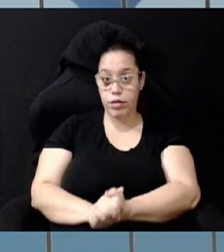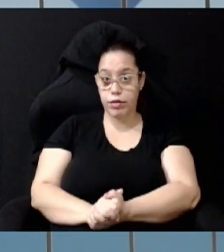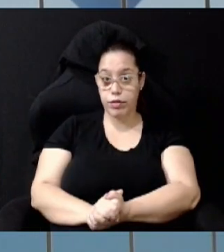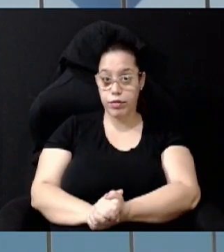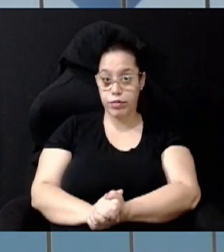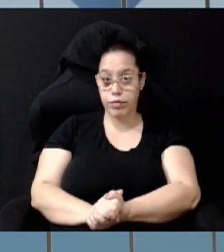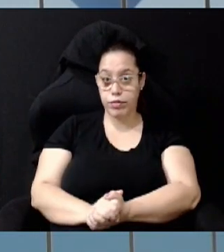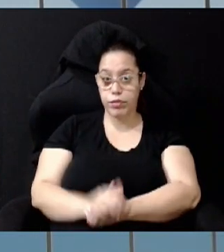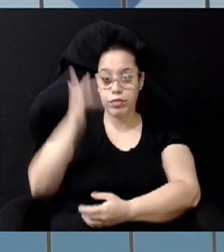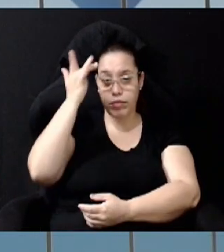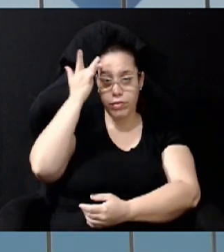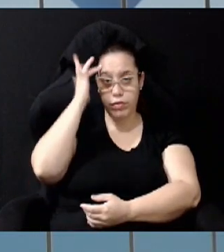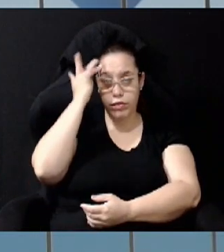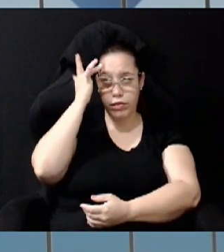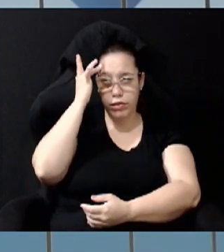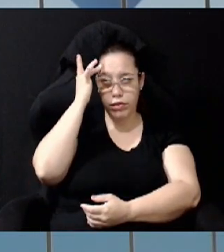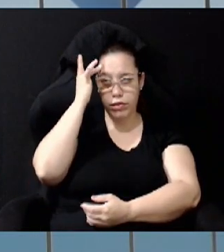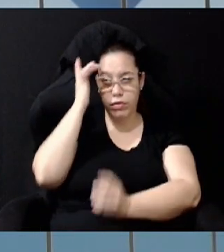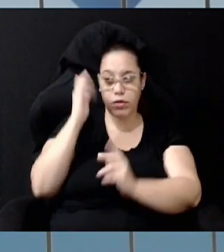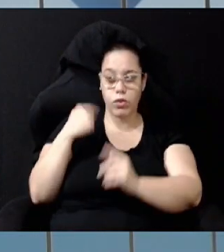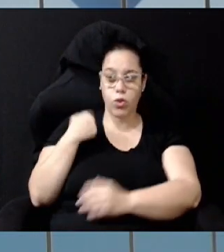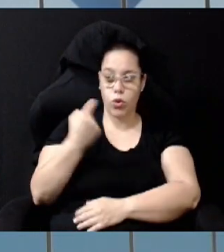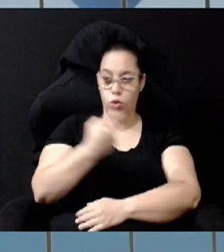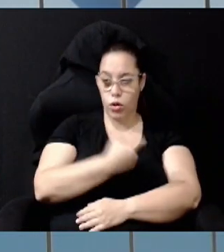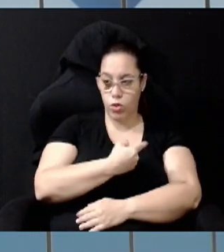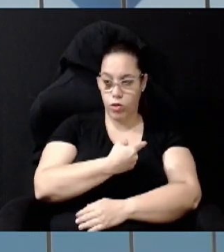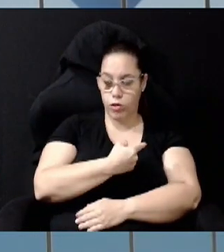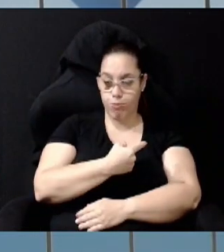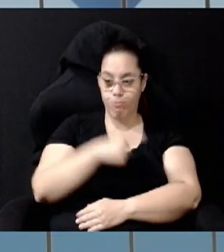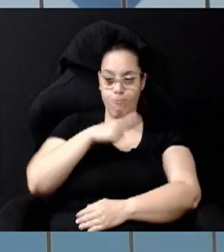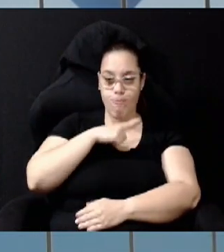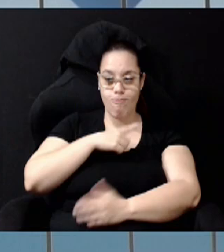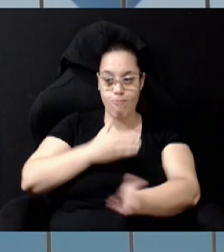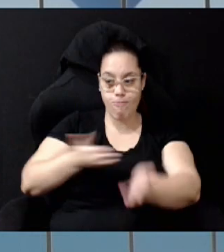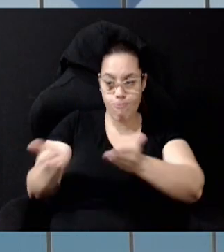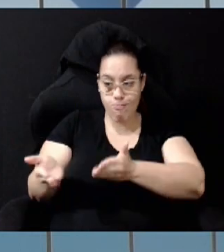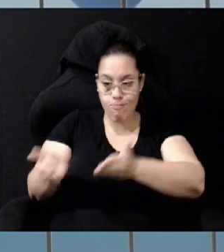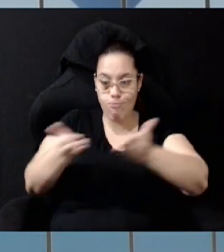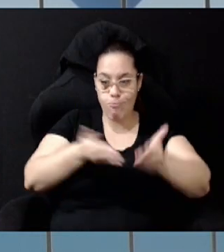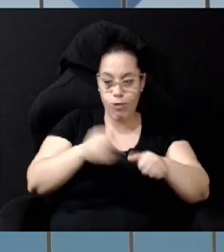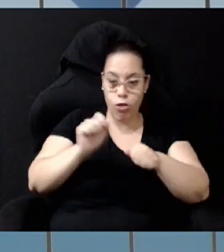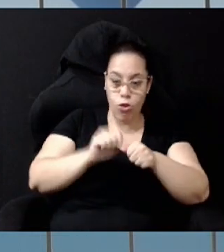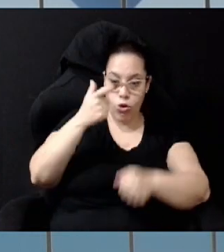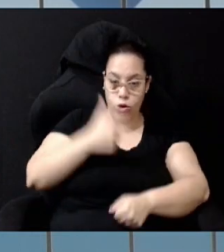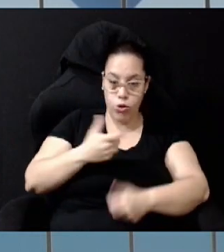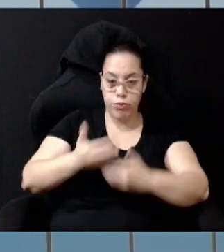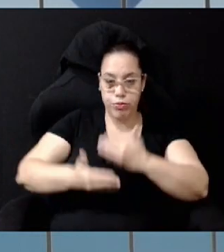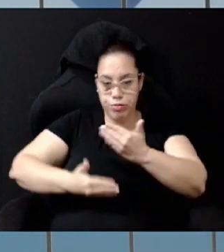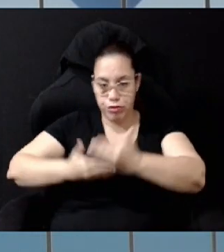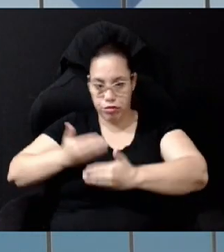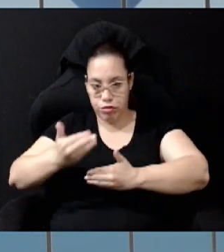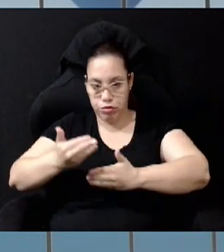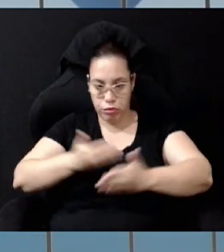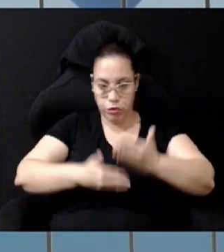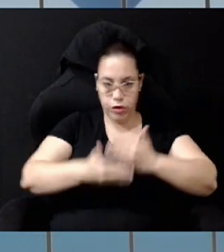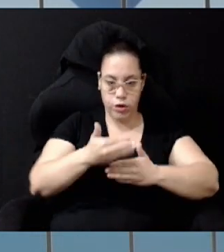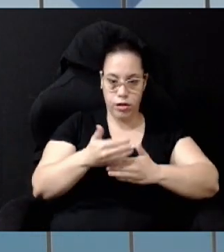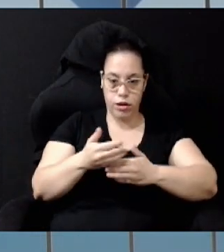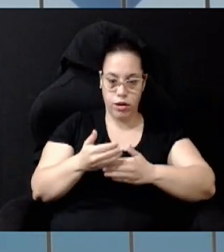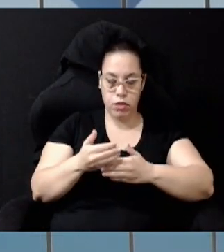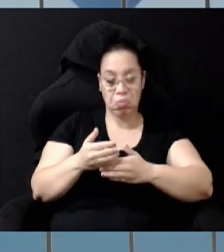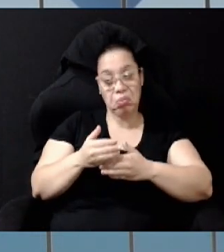que todos nós temos que fazer nossa parte, contribuir para a mitigação